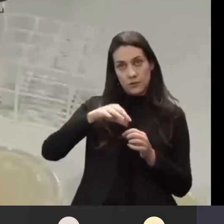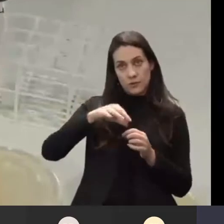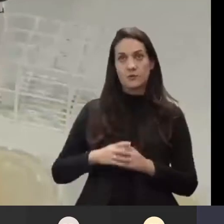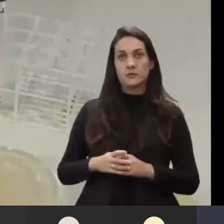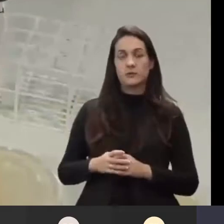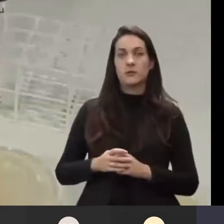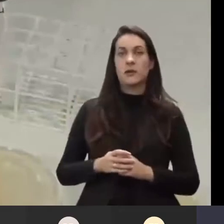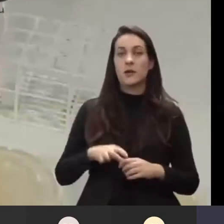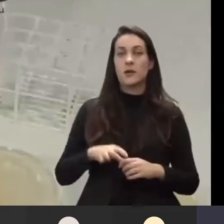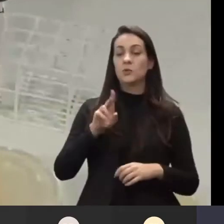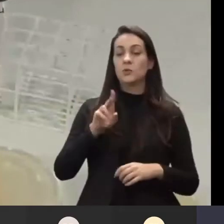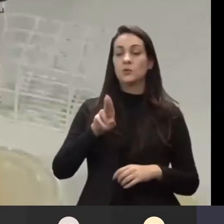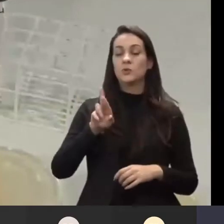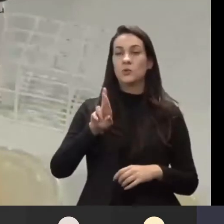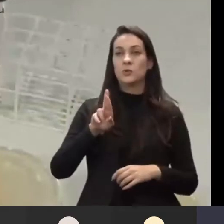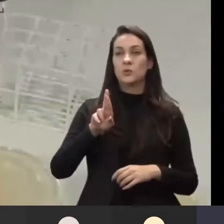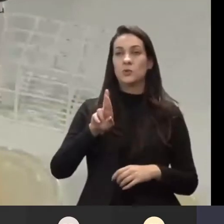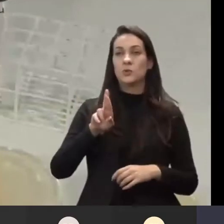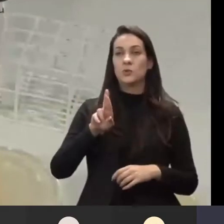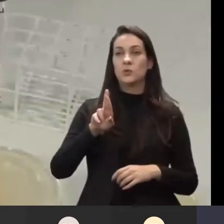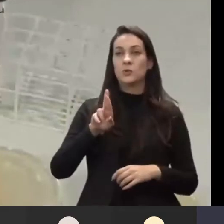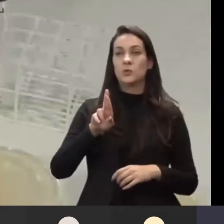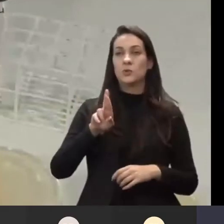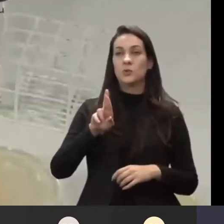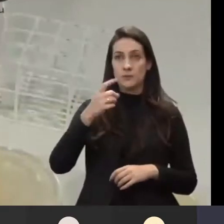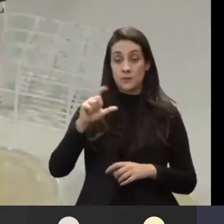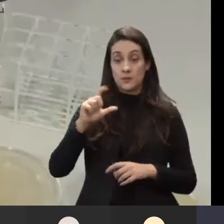para aumentar esse grau de turvação.